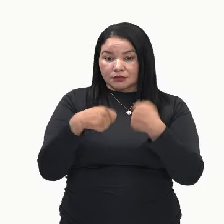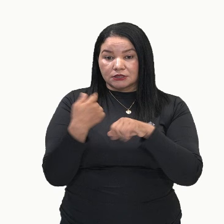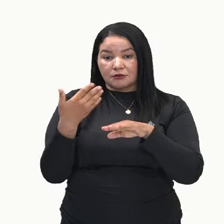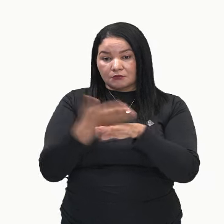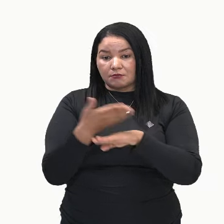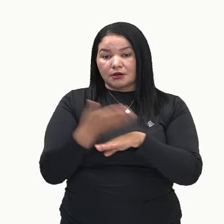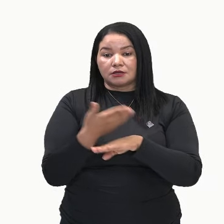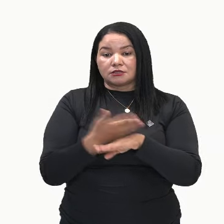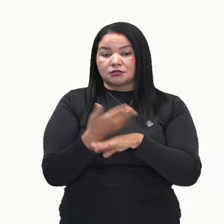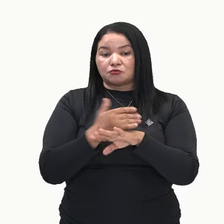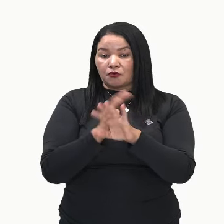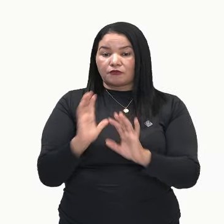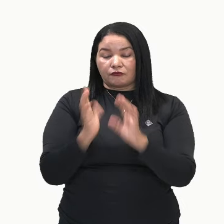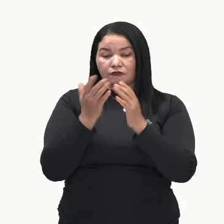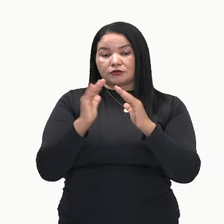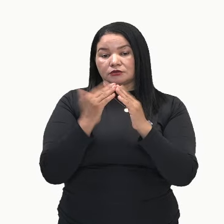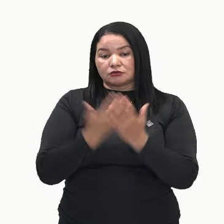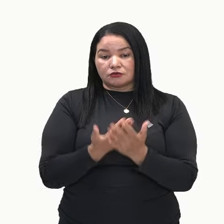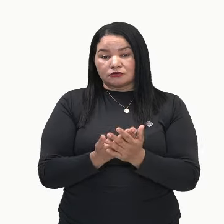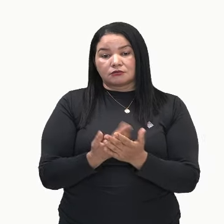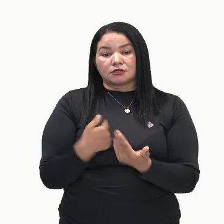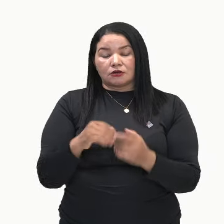minha locução verbal.